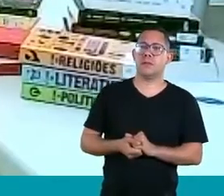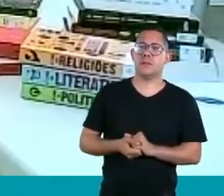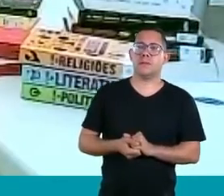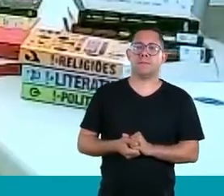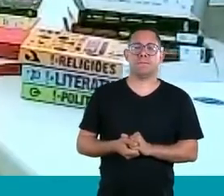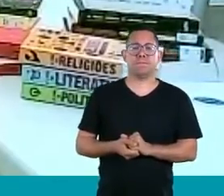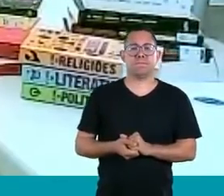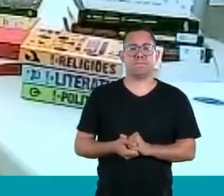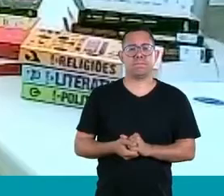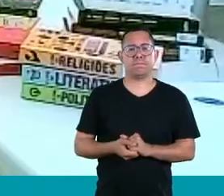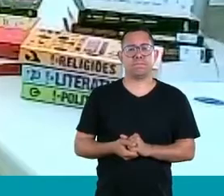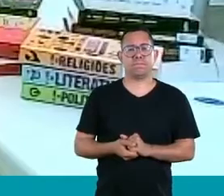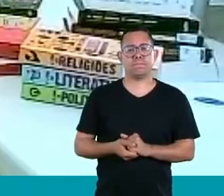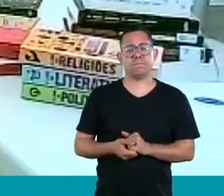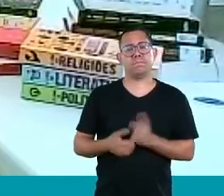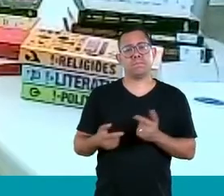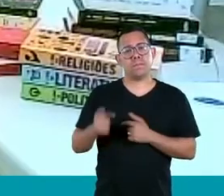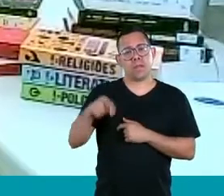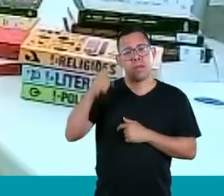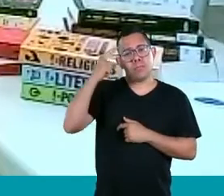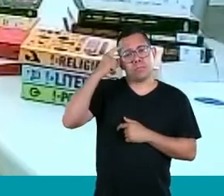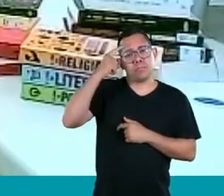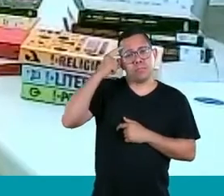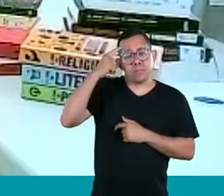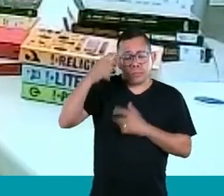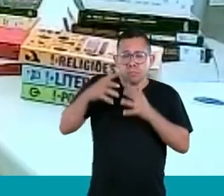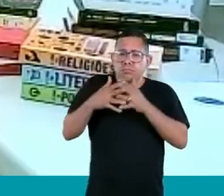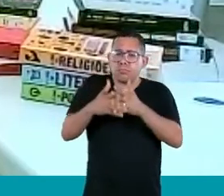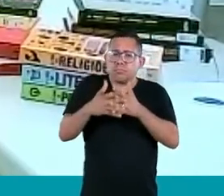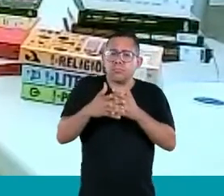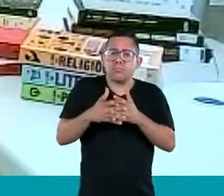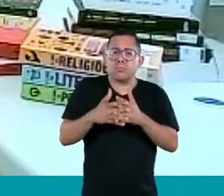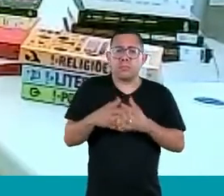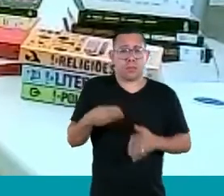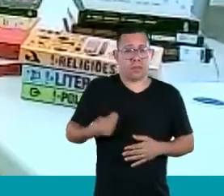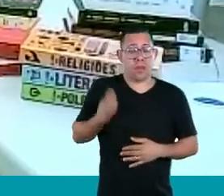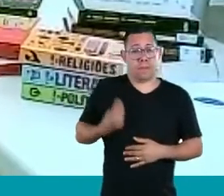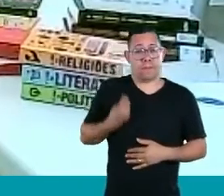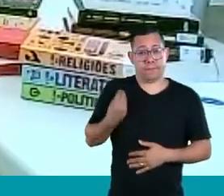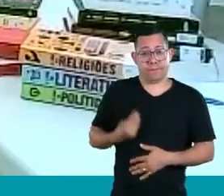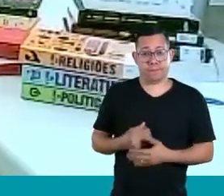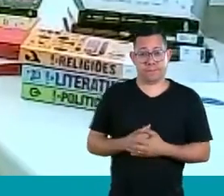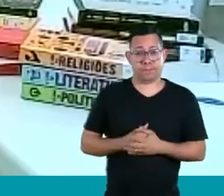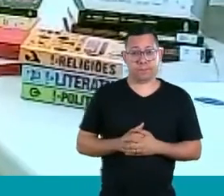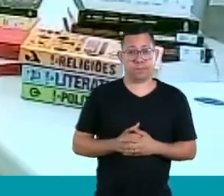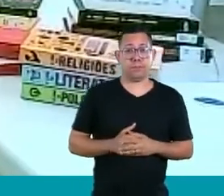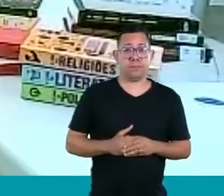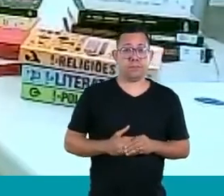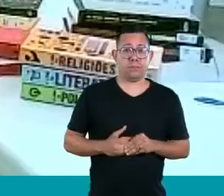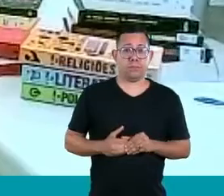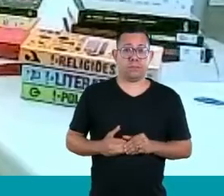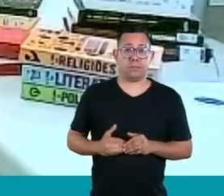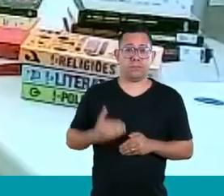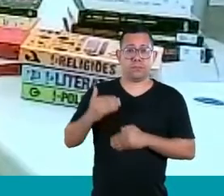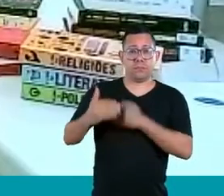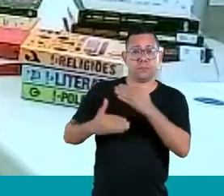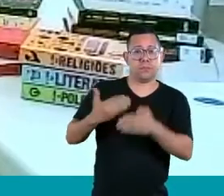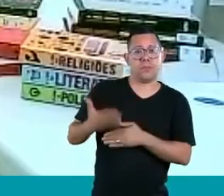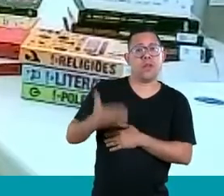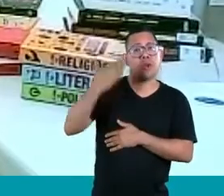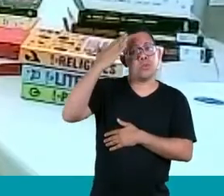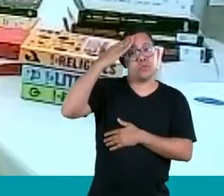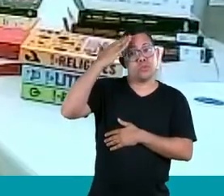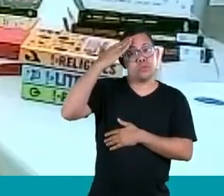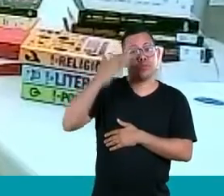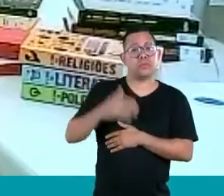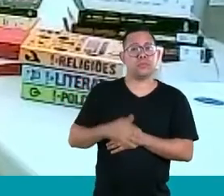ensino médio, que é o pensamento complexo, a complexidade que a vida é. Bom, tempos depois eu soube que o pai